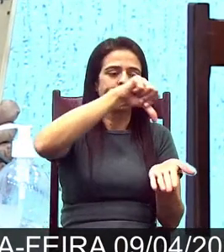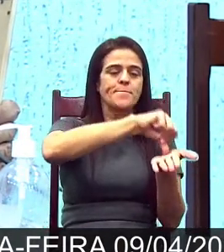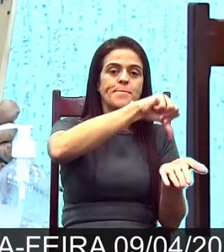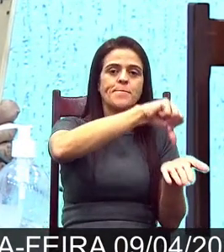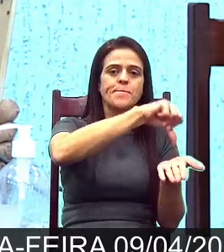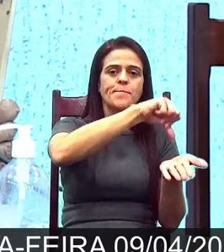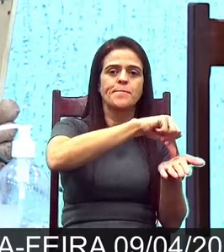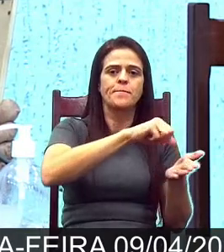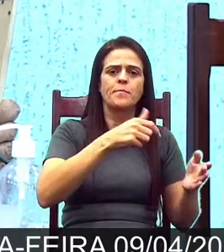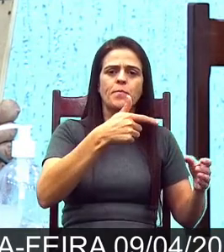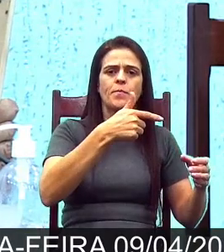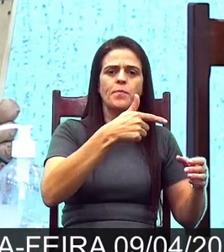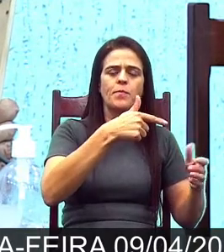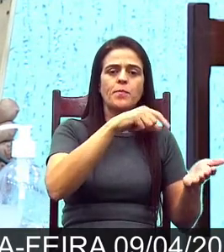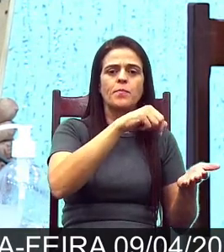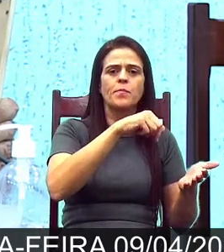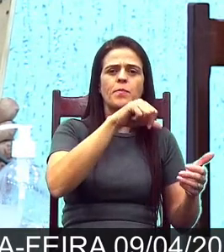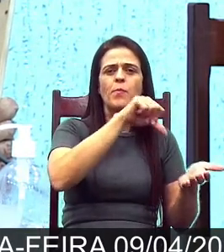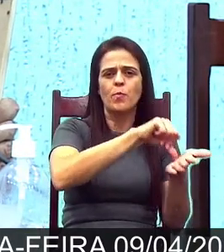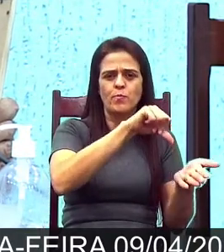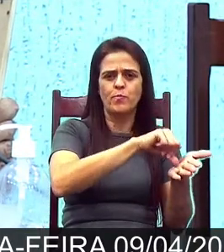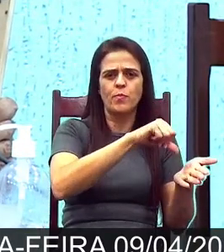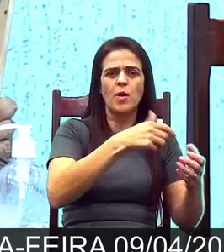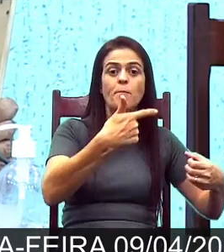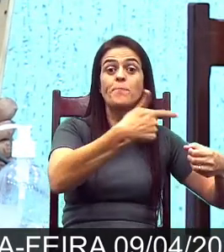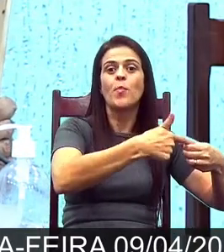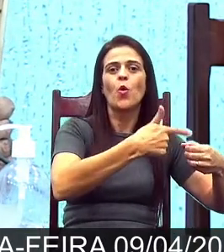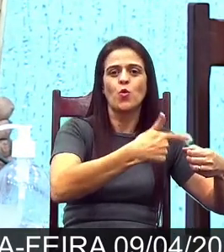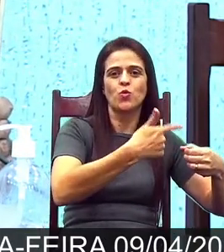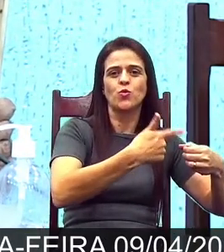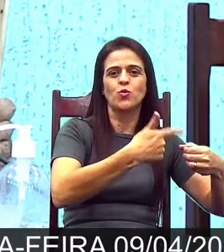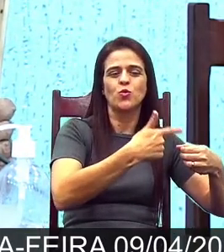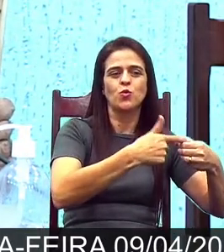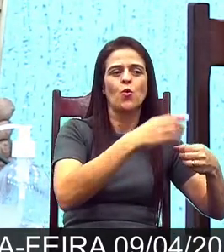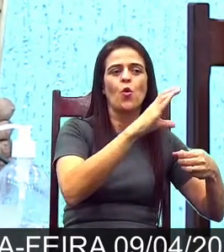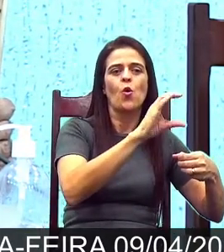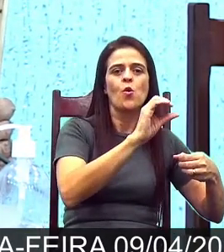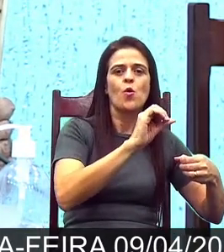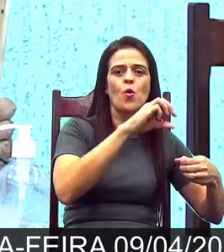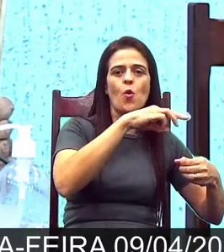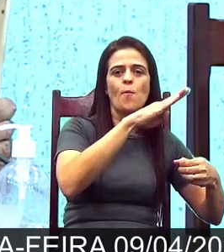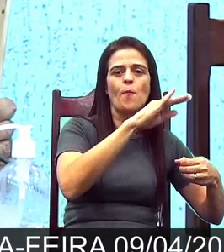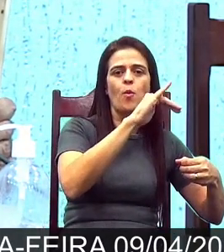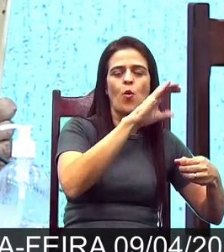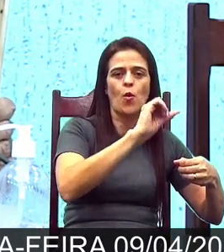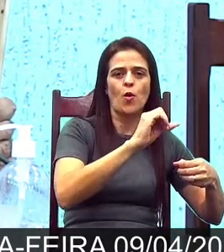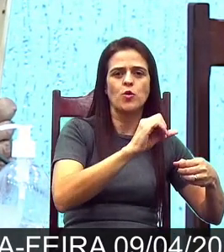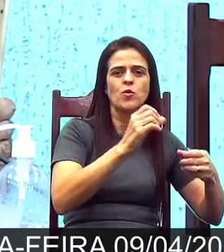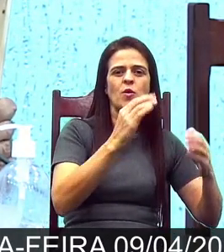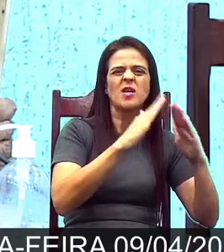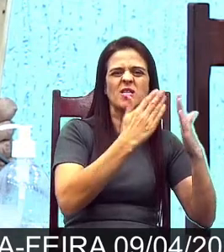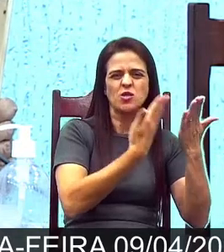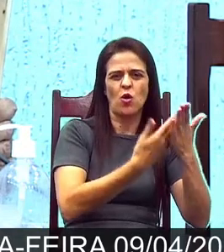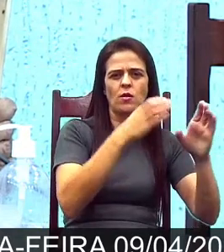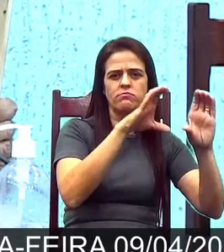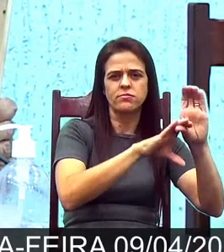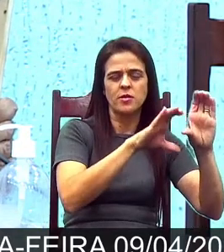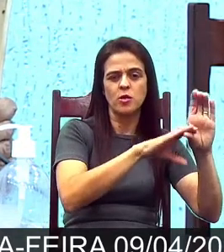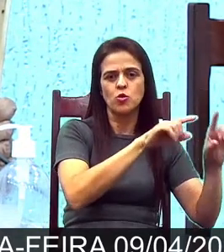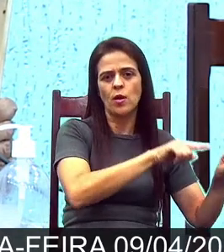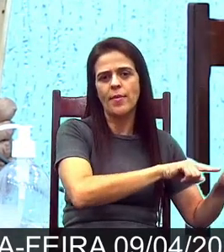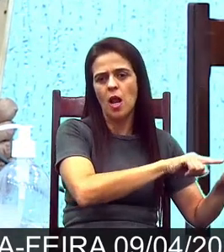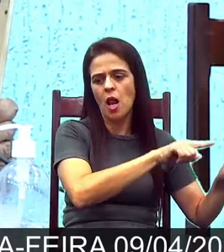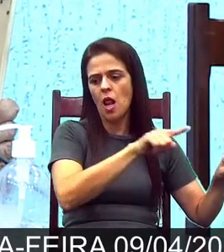do Sesuc até lá no Santa Terezinha. Muitos quilômetros ali. Um projeto que vai sair